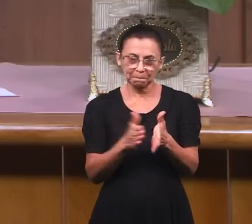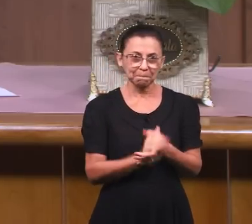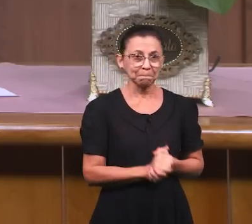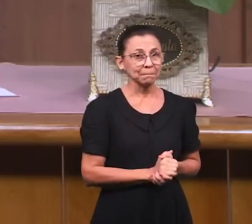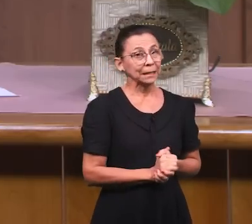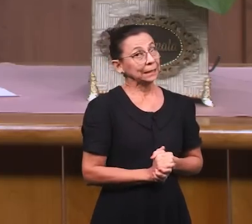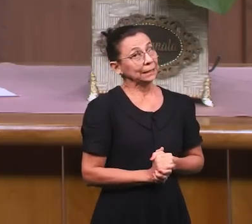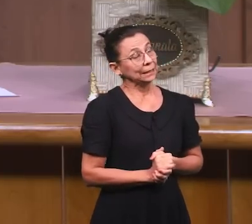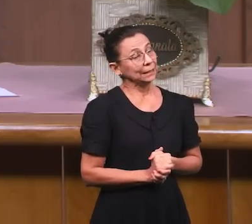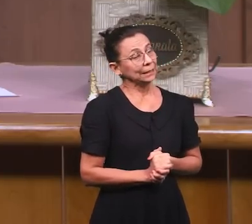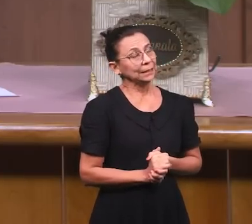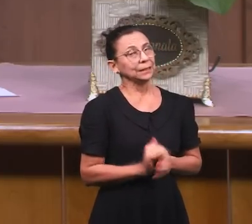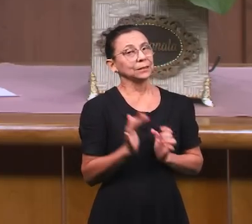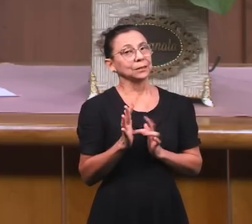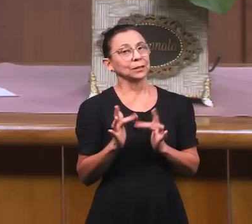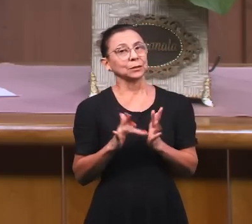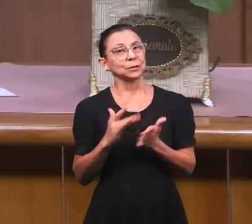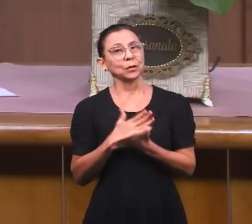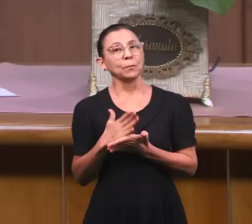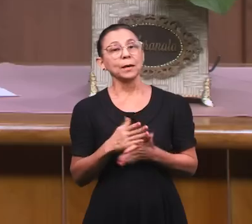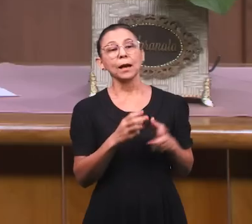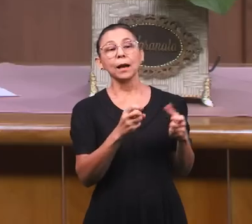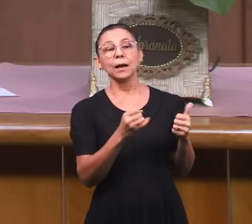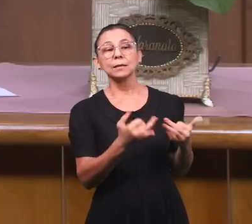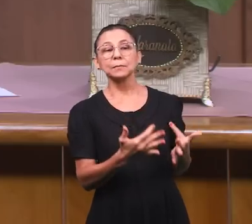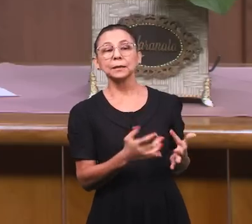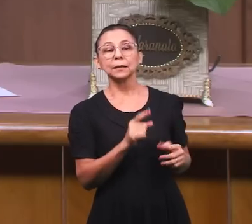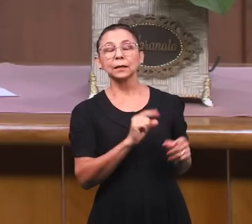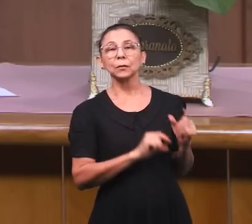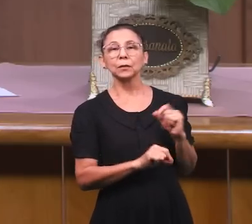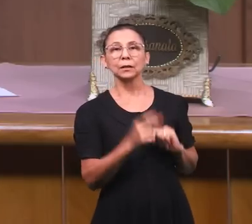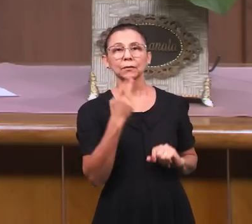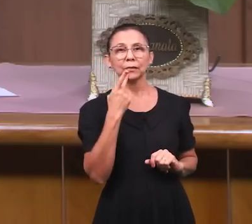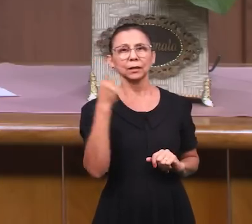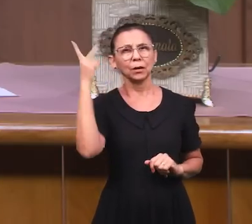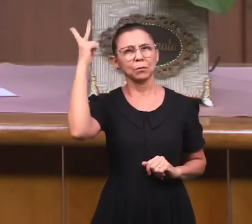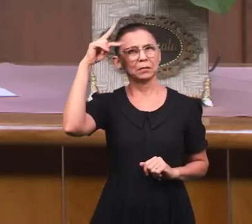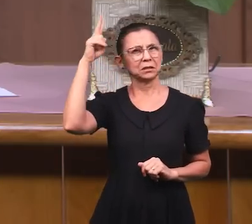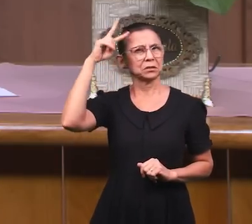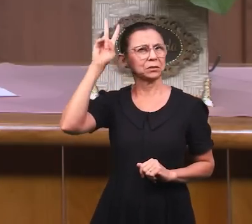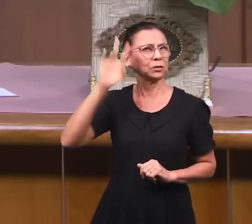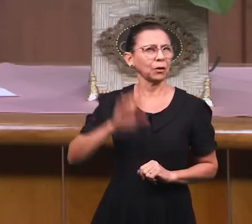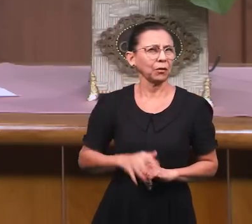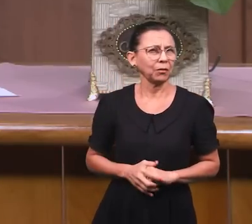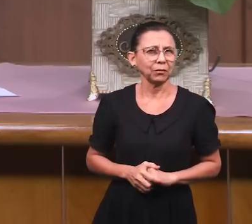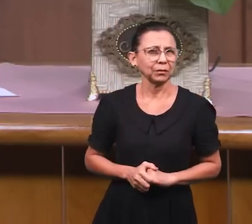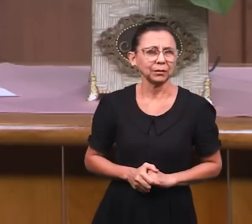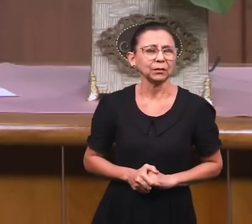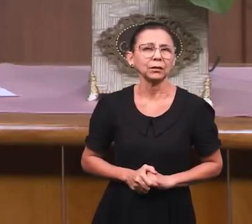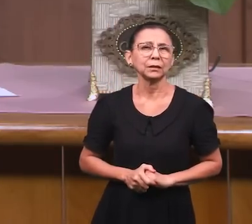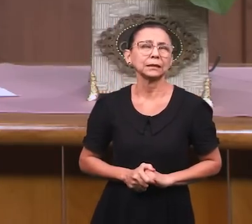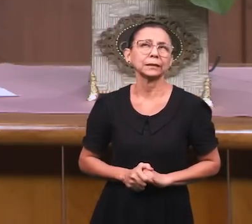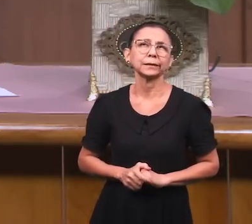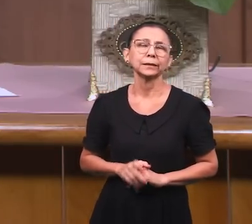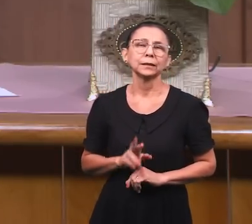Jesus começa a mostrar uma história profética, não é algo simplesmente histórico